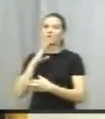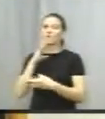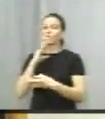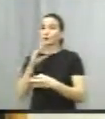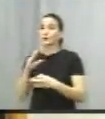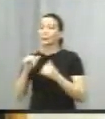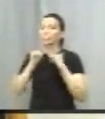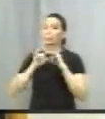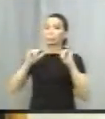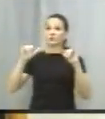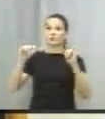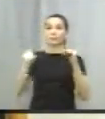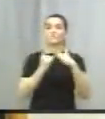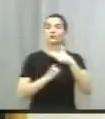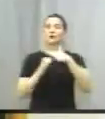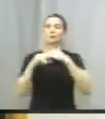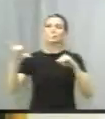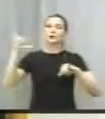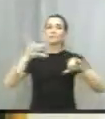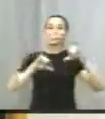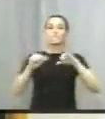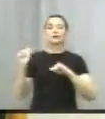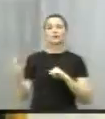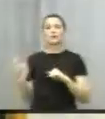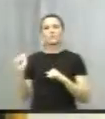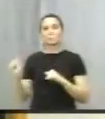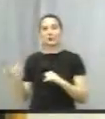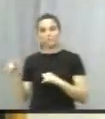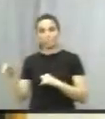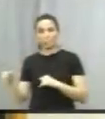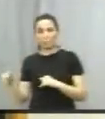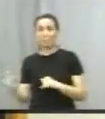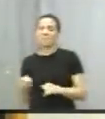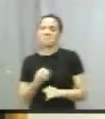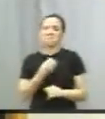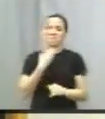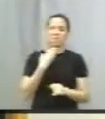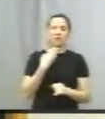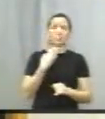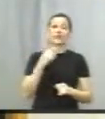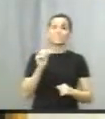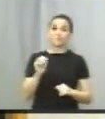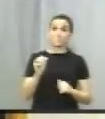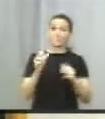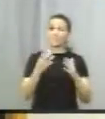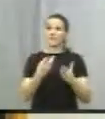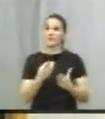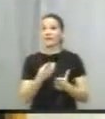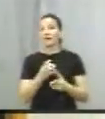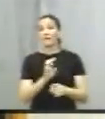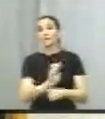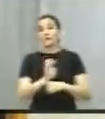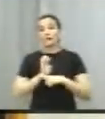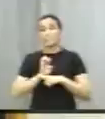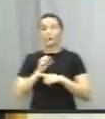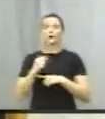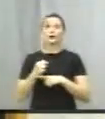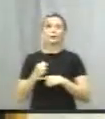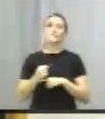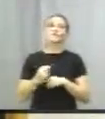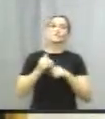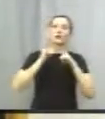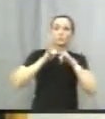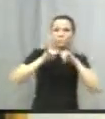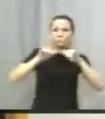produzido no Instituto de Química de Araraquara é extraordinário. Espero que a gente possa fazer com que ele seja mais conhecido. E